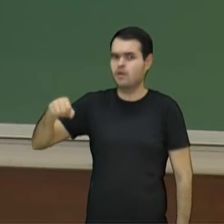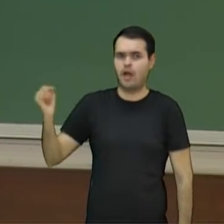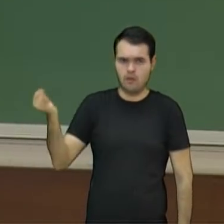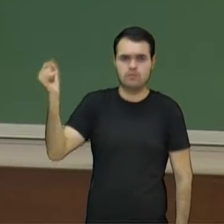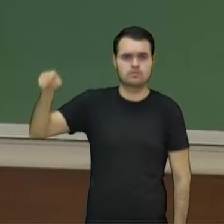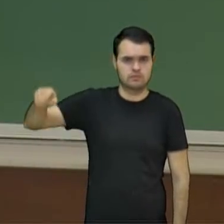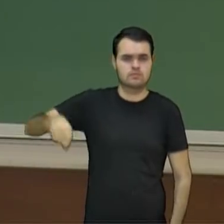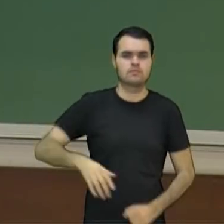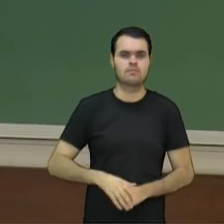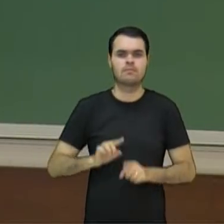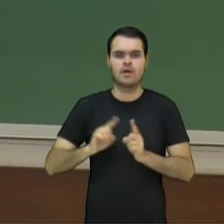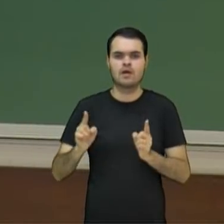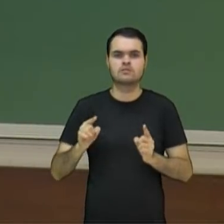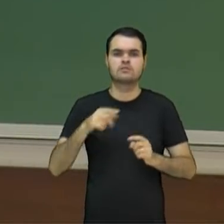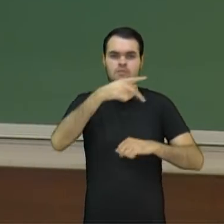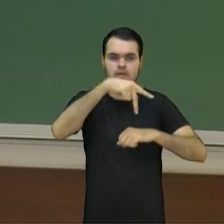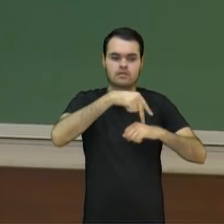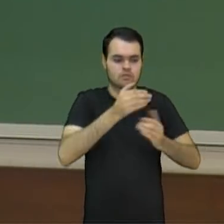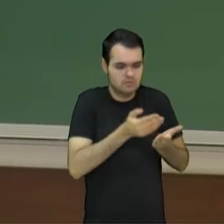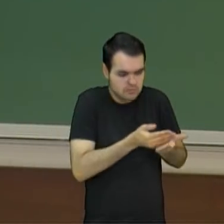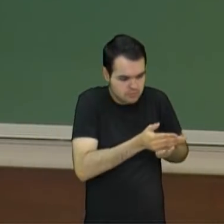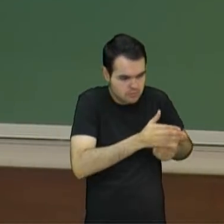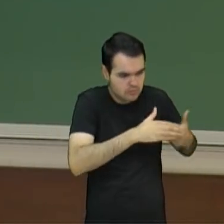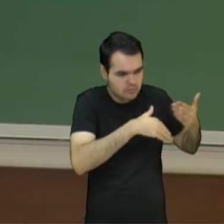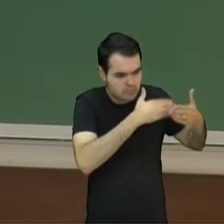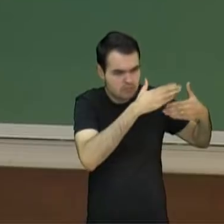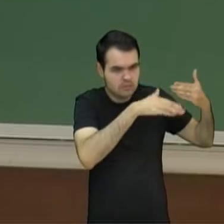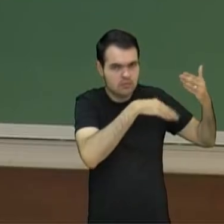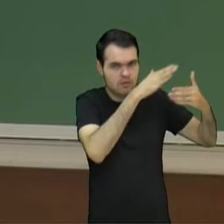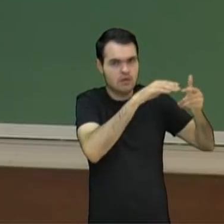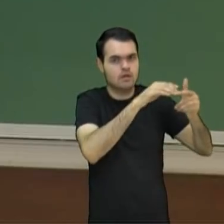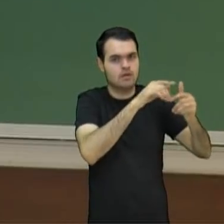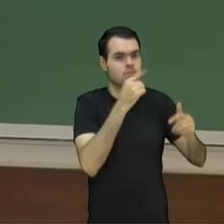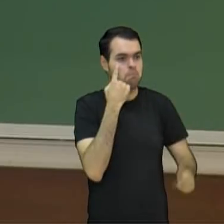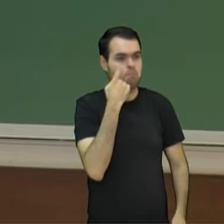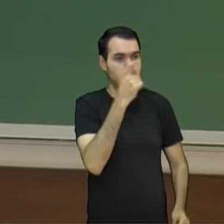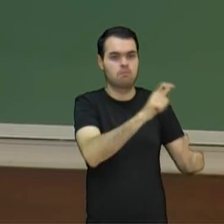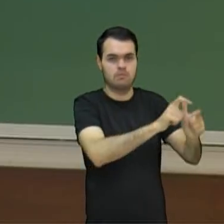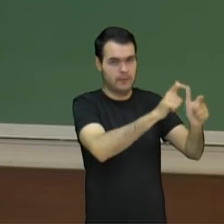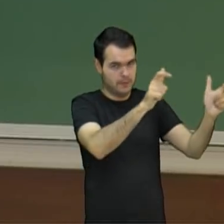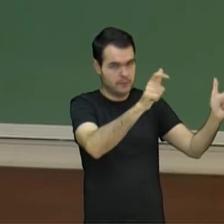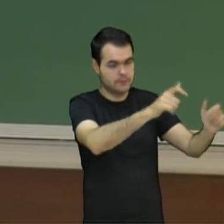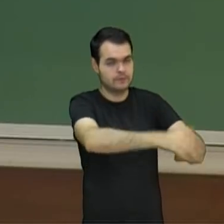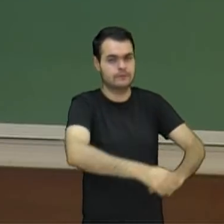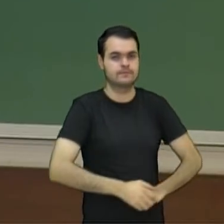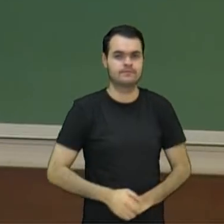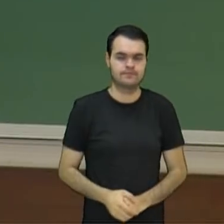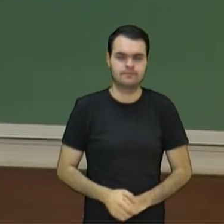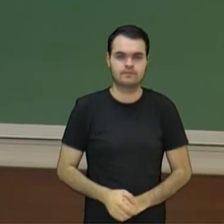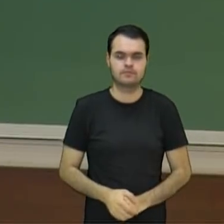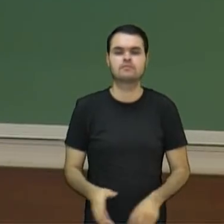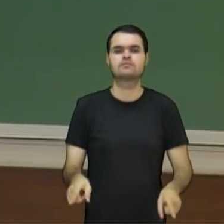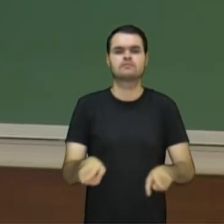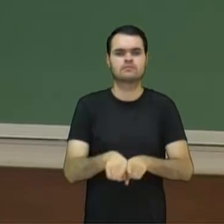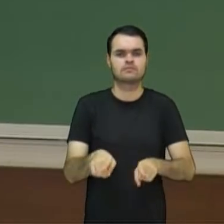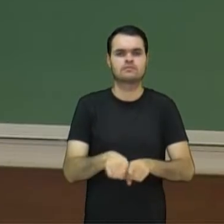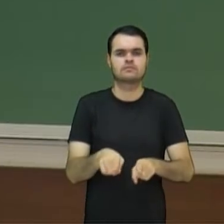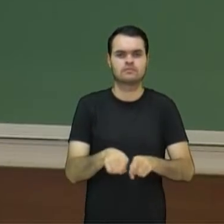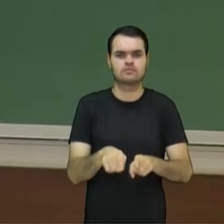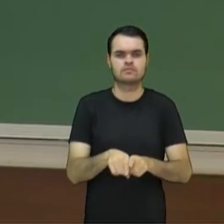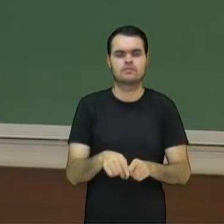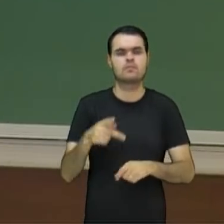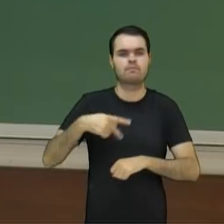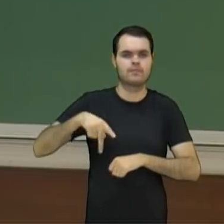os países em desenvolvimento, isso corresponde a uma parcela bem interessante. Por esse motivo também, nos